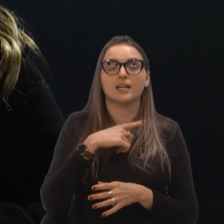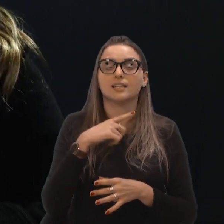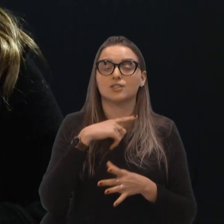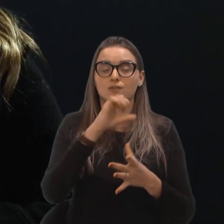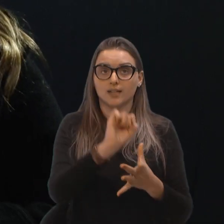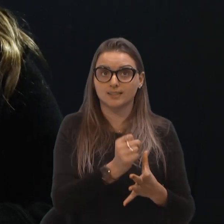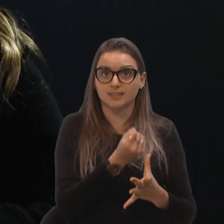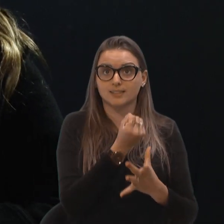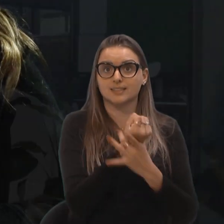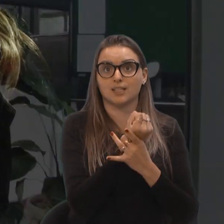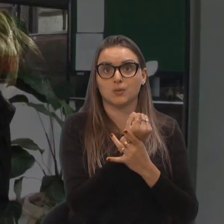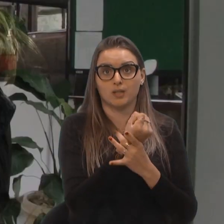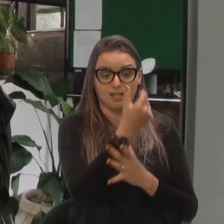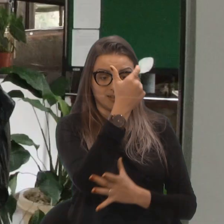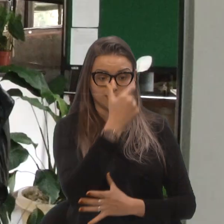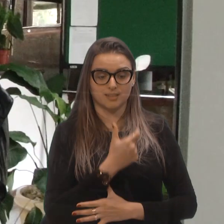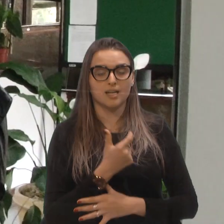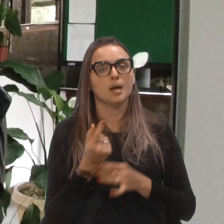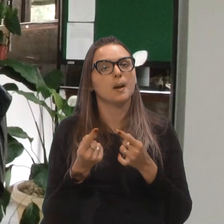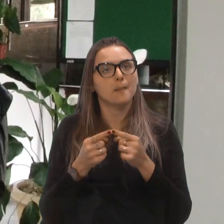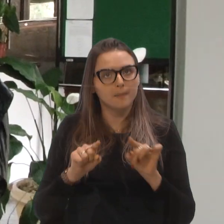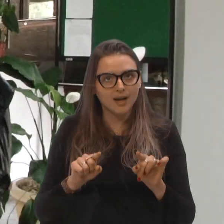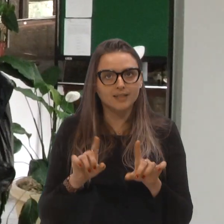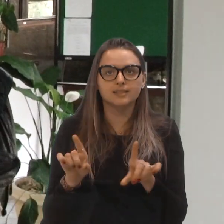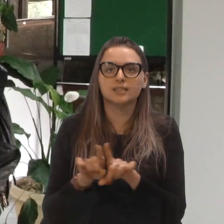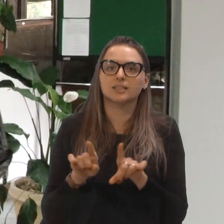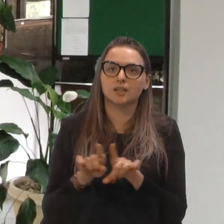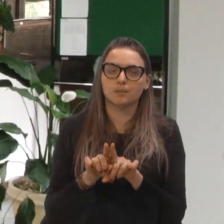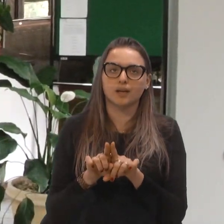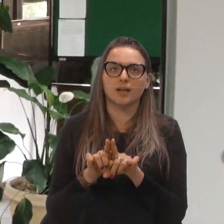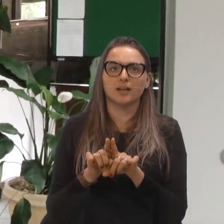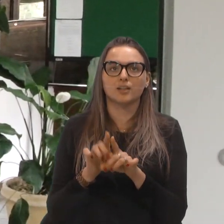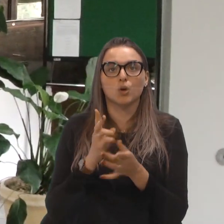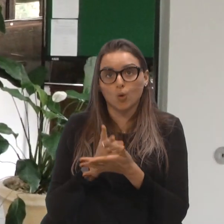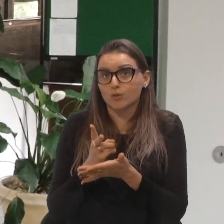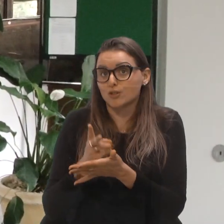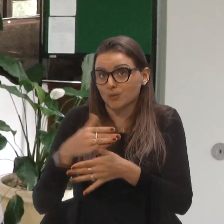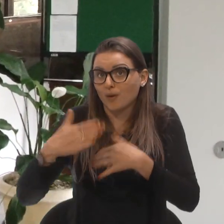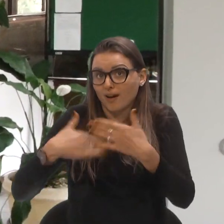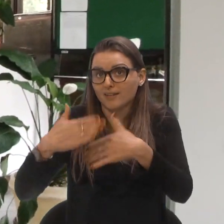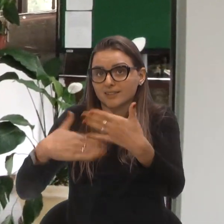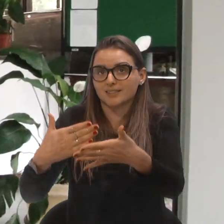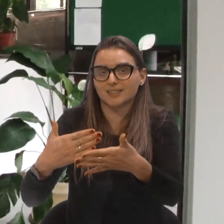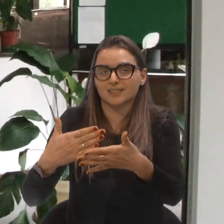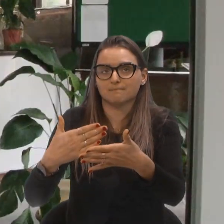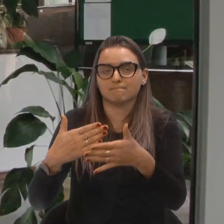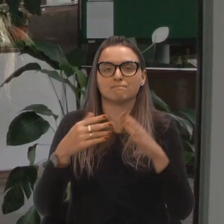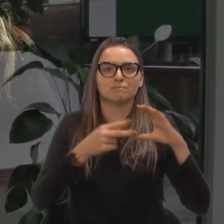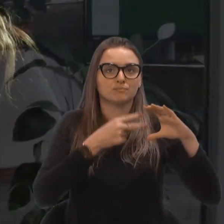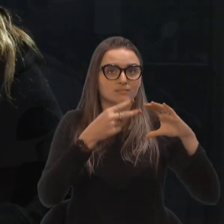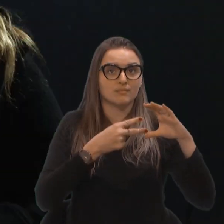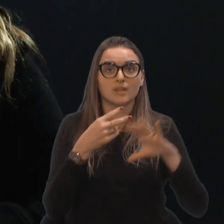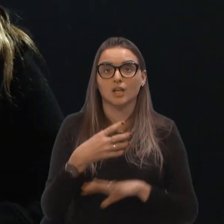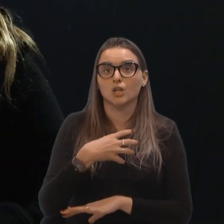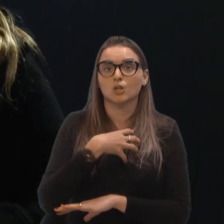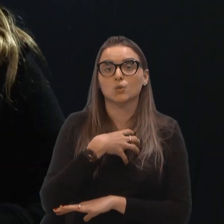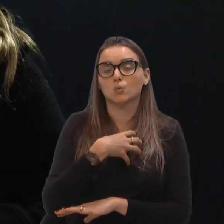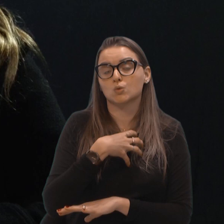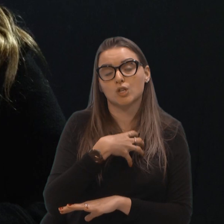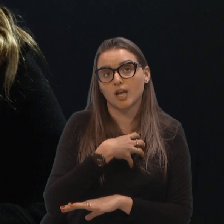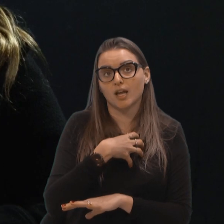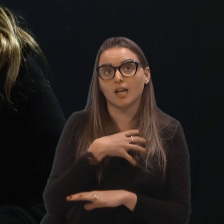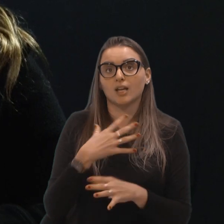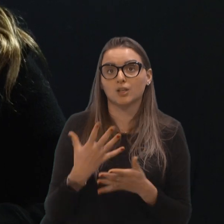preventivas, que oferecessem segurança, mas que ao mesmo tempo pudessem garantir o funcionamento da Câmara de